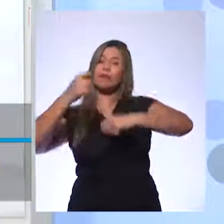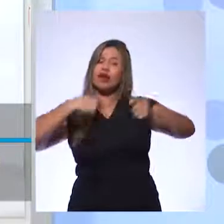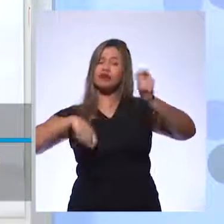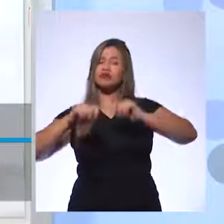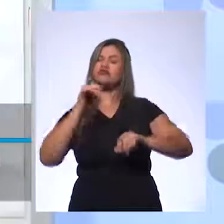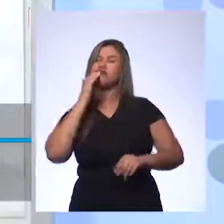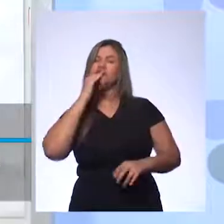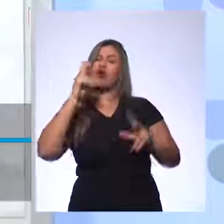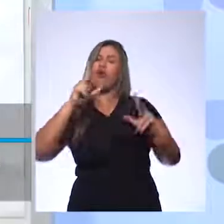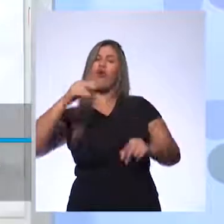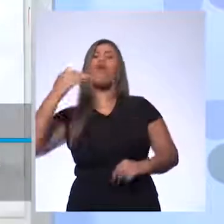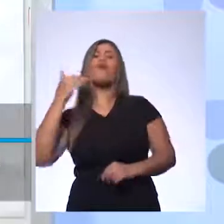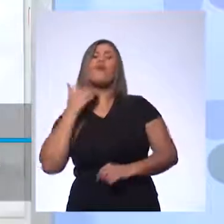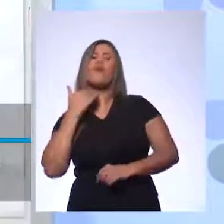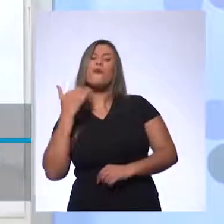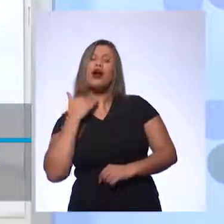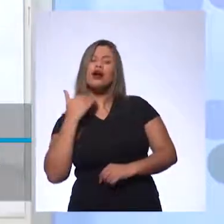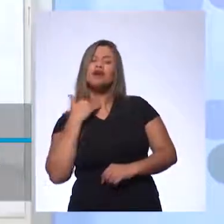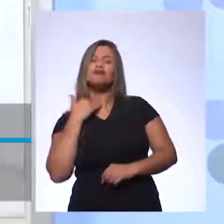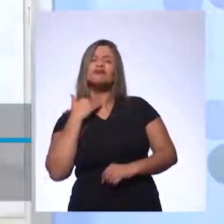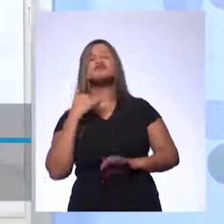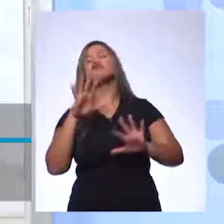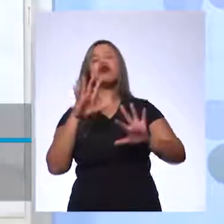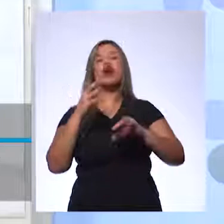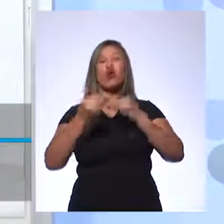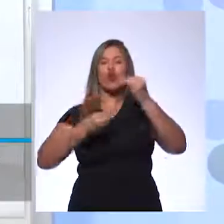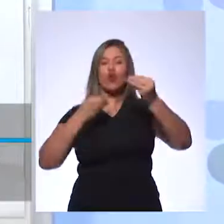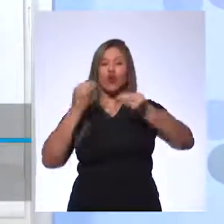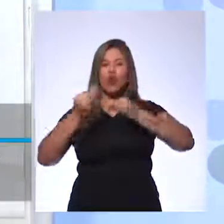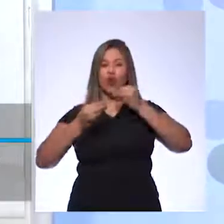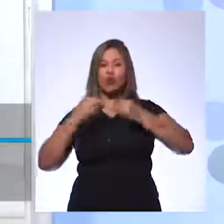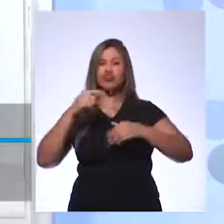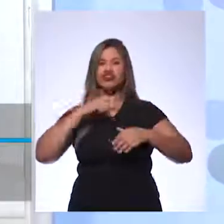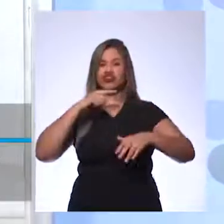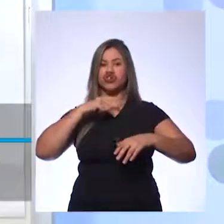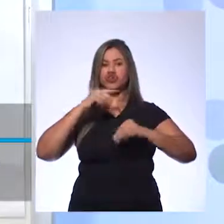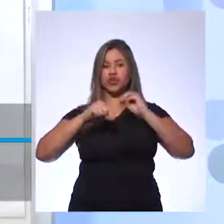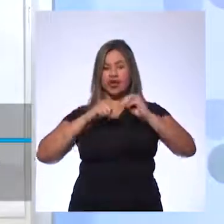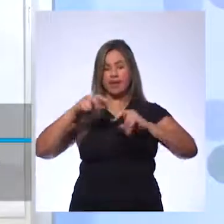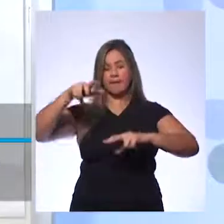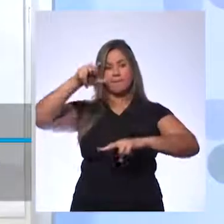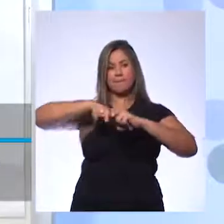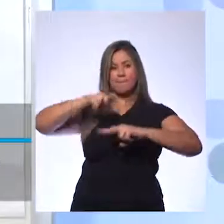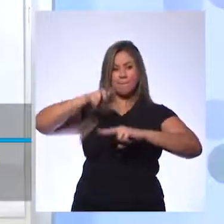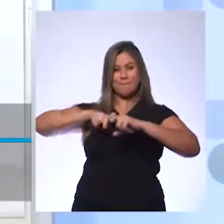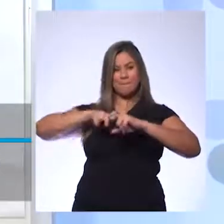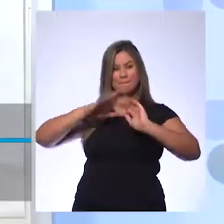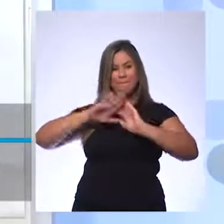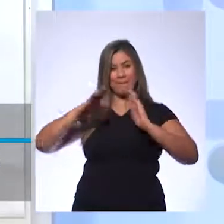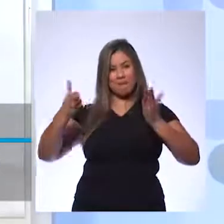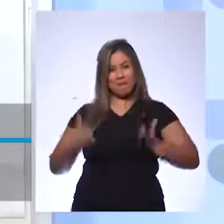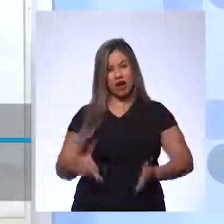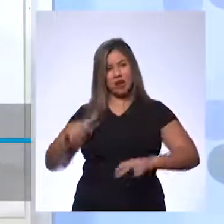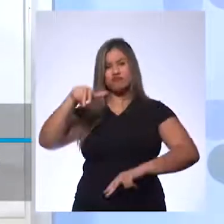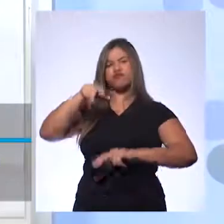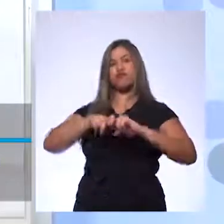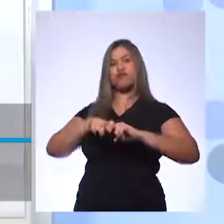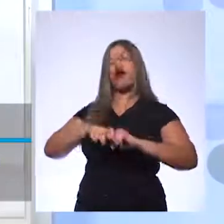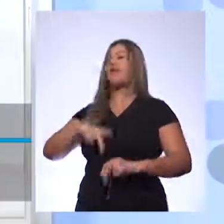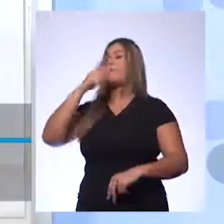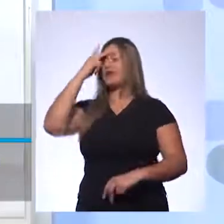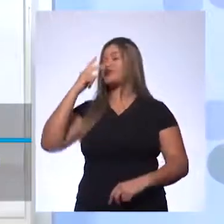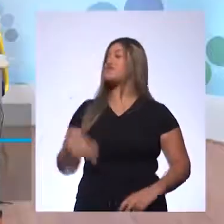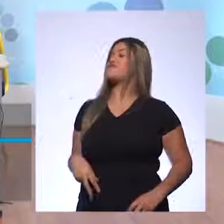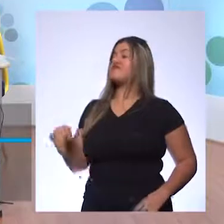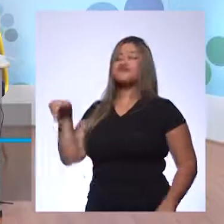e o banco é é uma coisa assim era um banco mesmo a cadeira é de verdade era uma cadeira e as